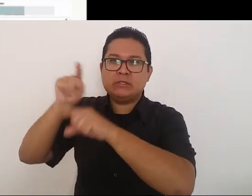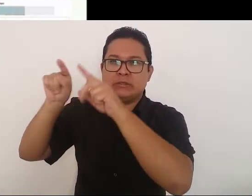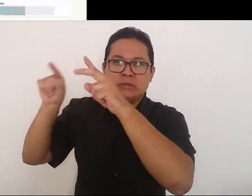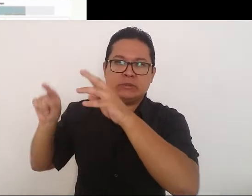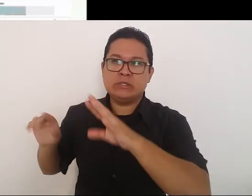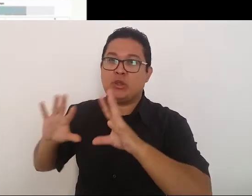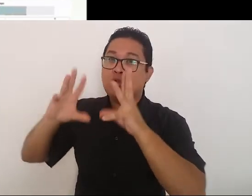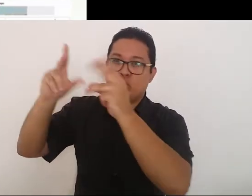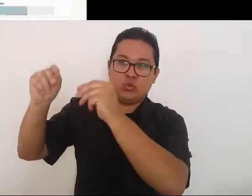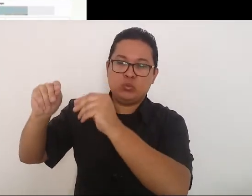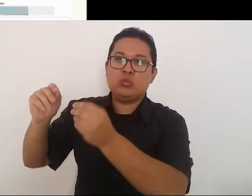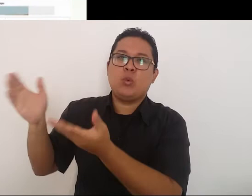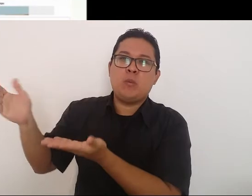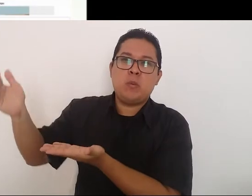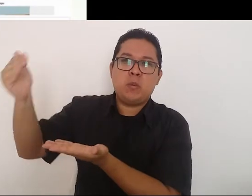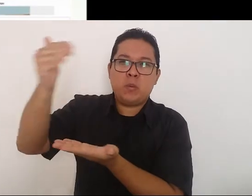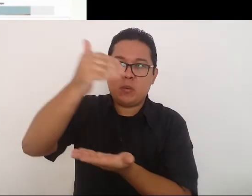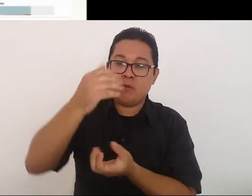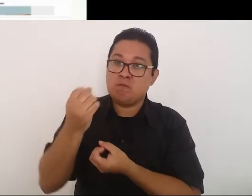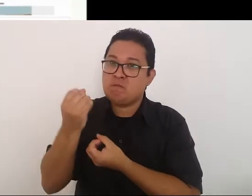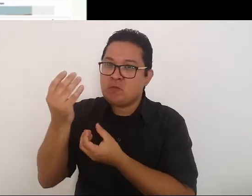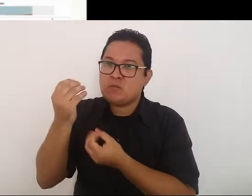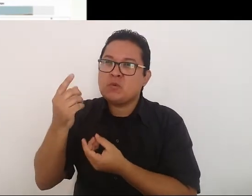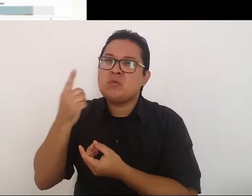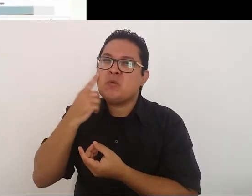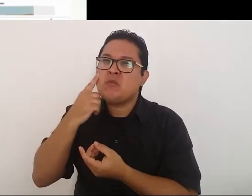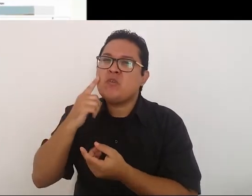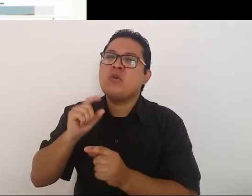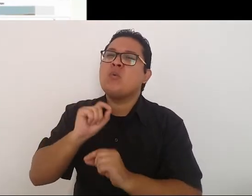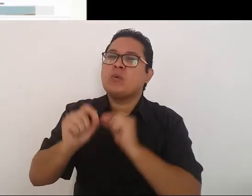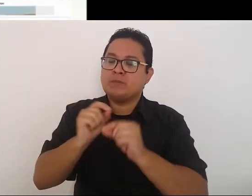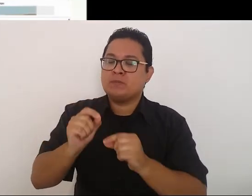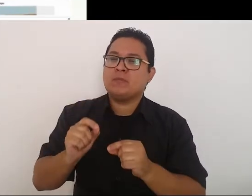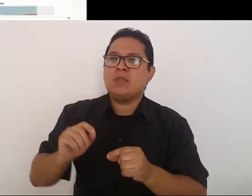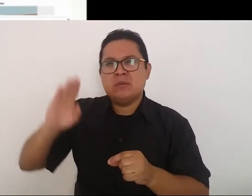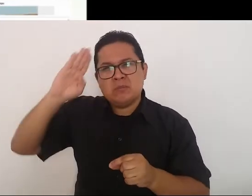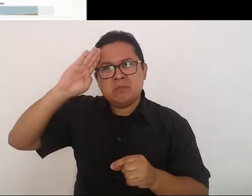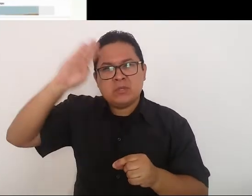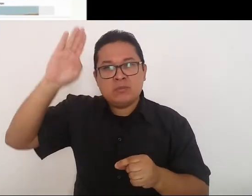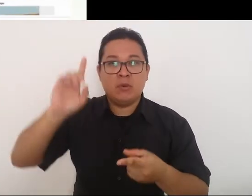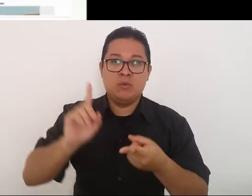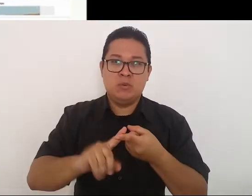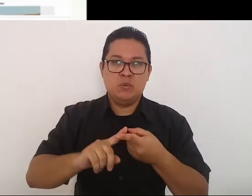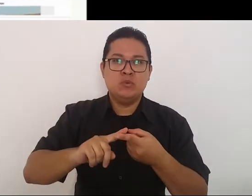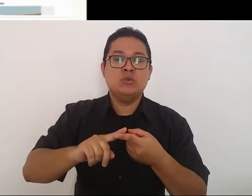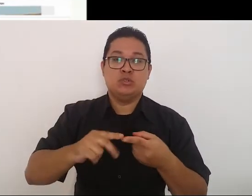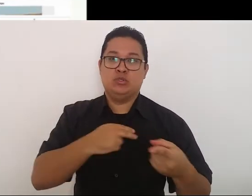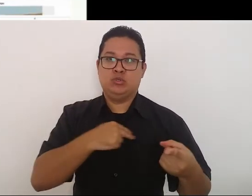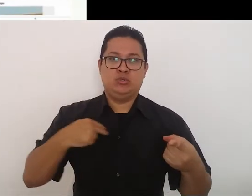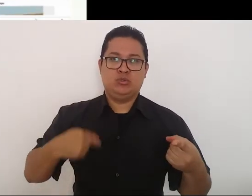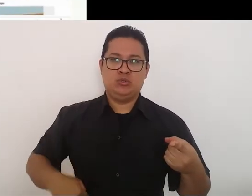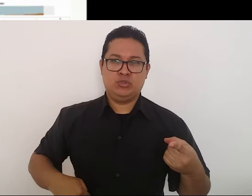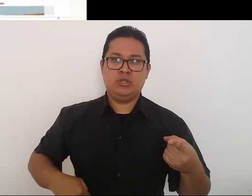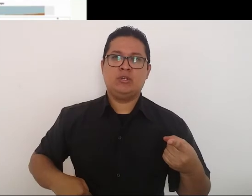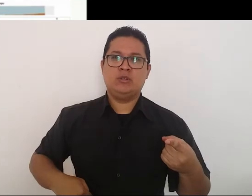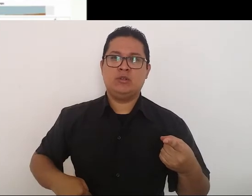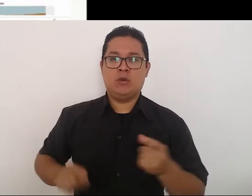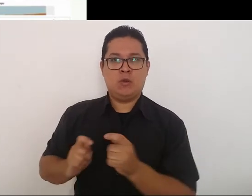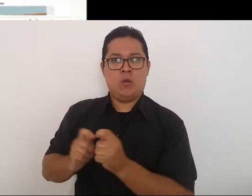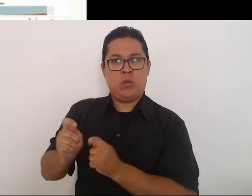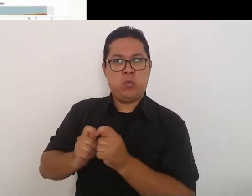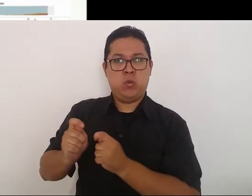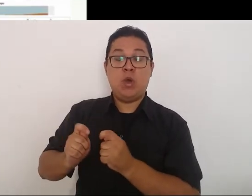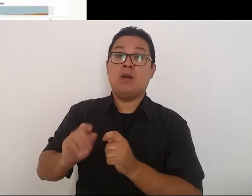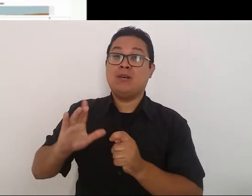nós temos, beleza? Desses locais todos nós temos China, que conseguiu conter, depois